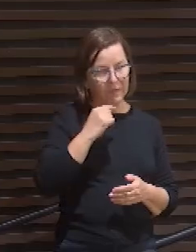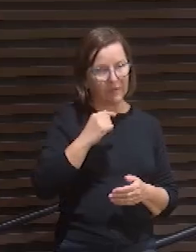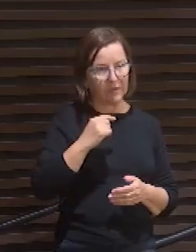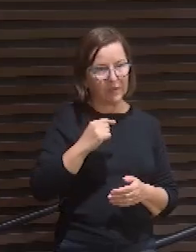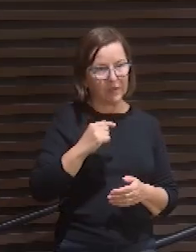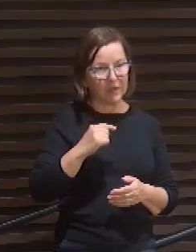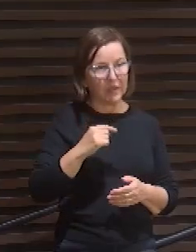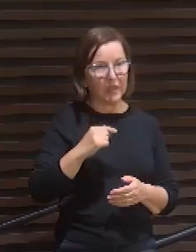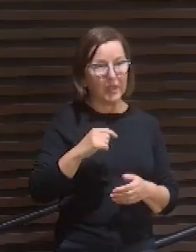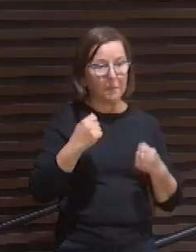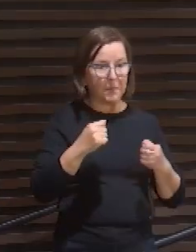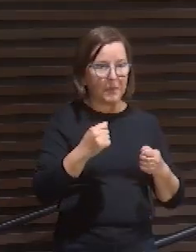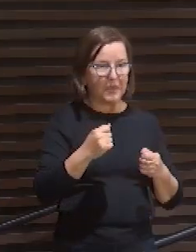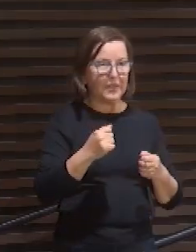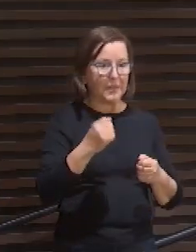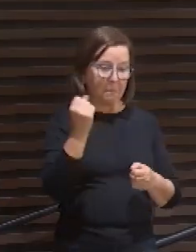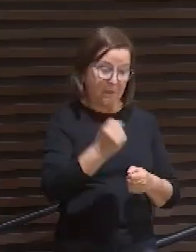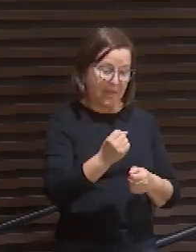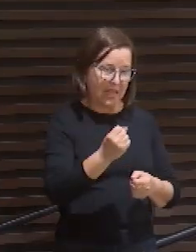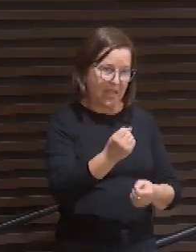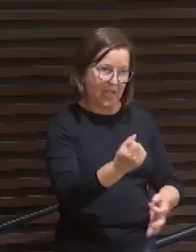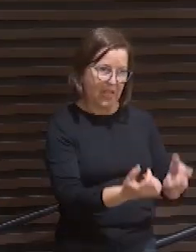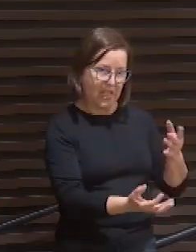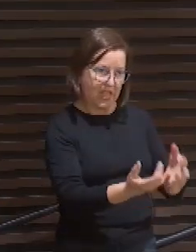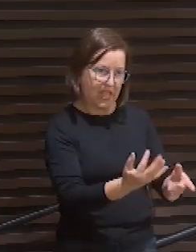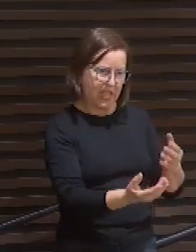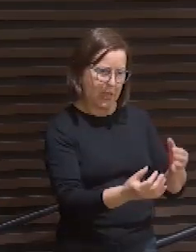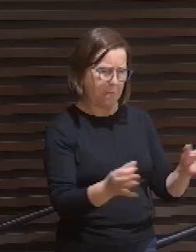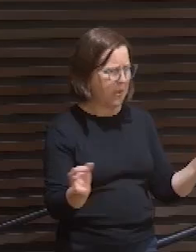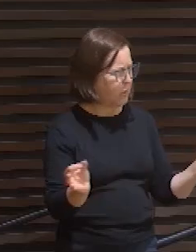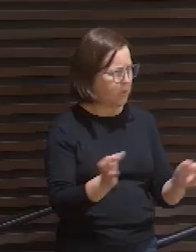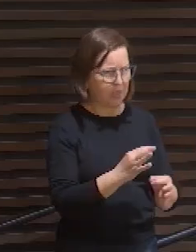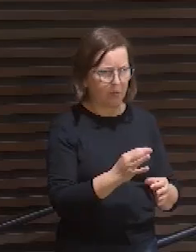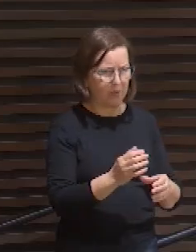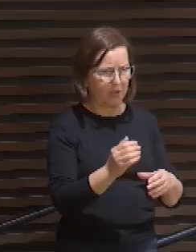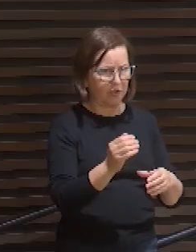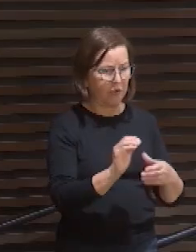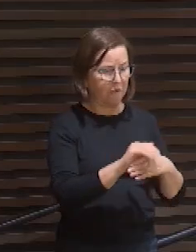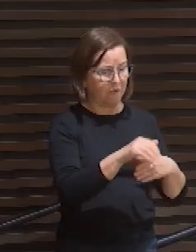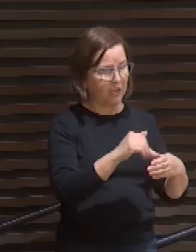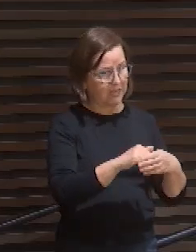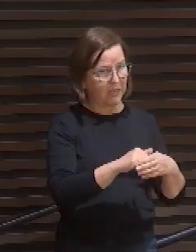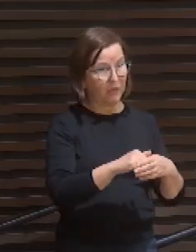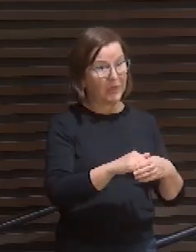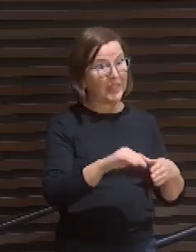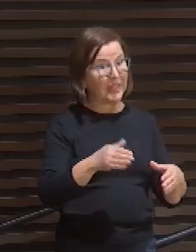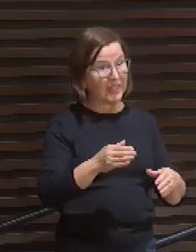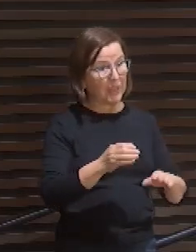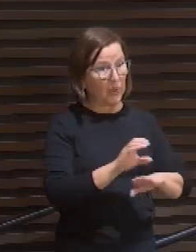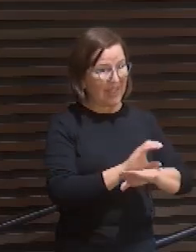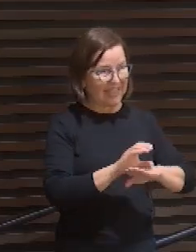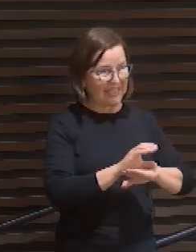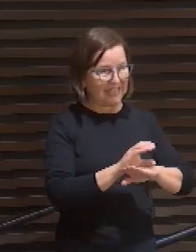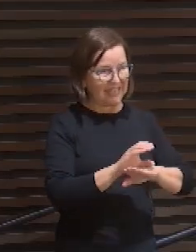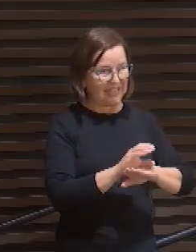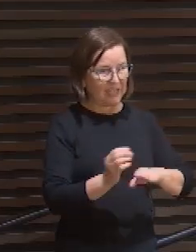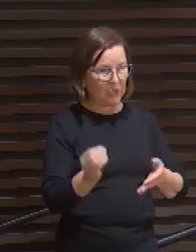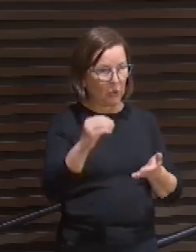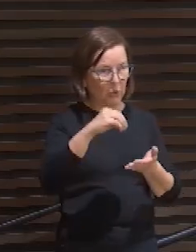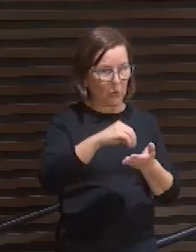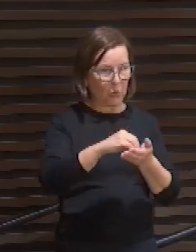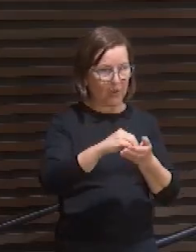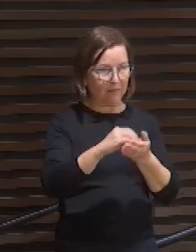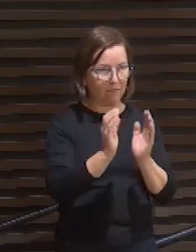tanto por fora como por dentro, e aquelas cinzas são colocadas num